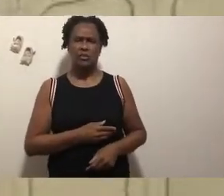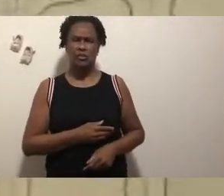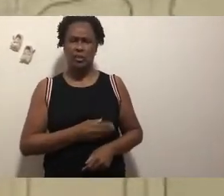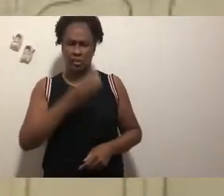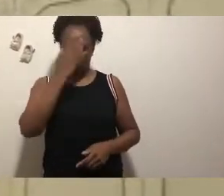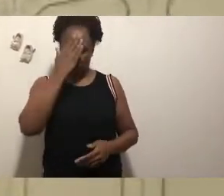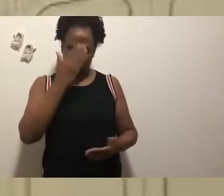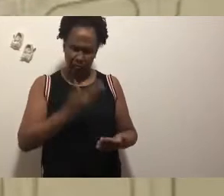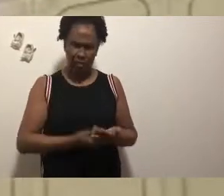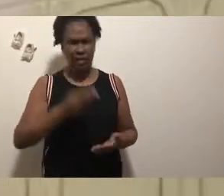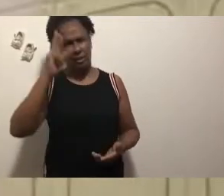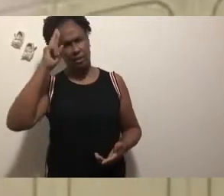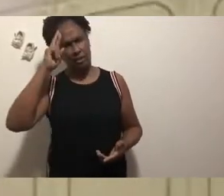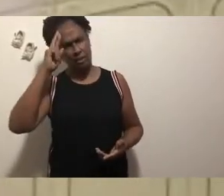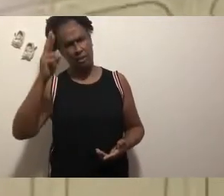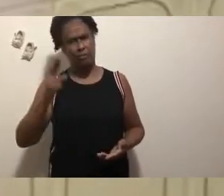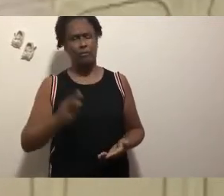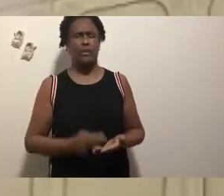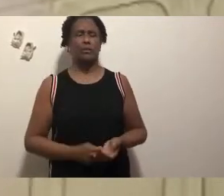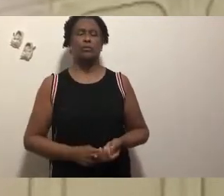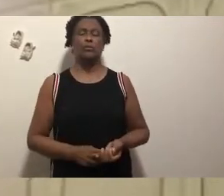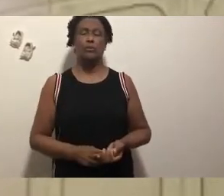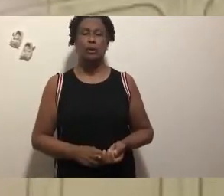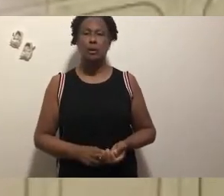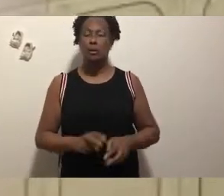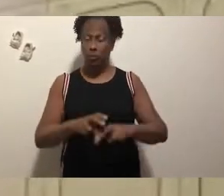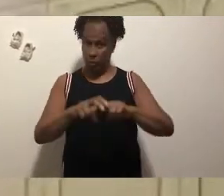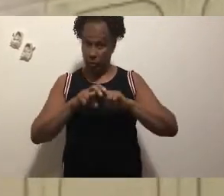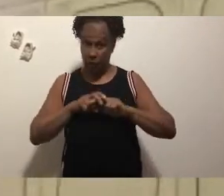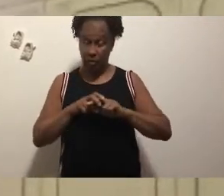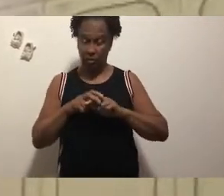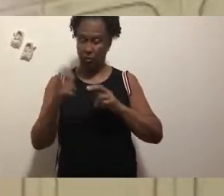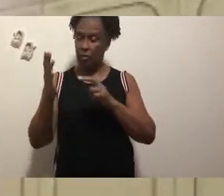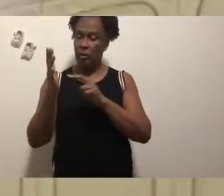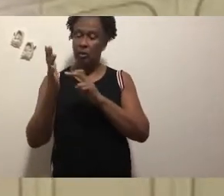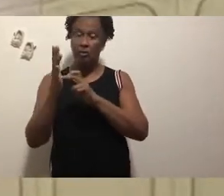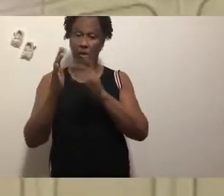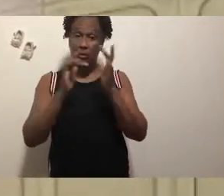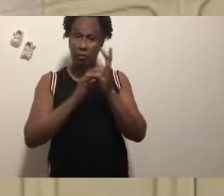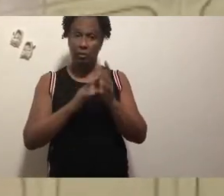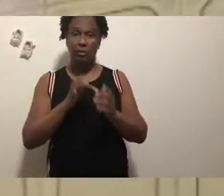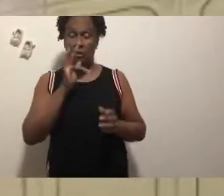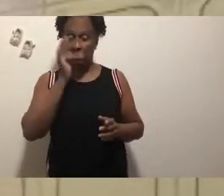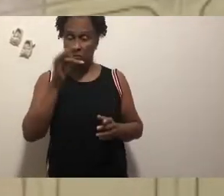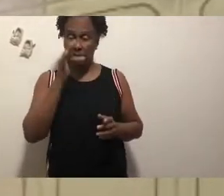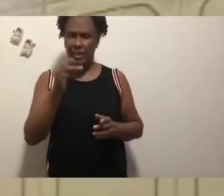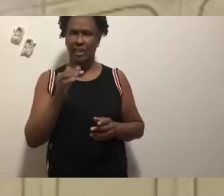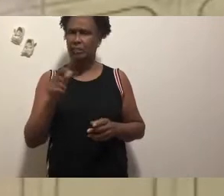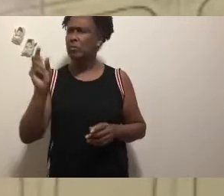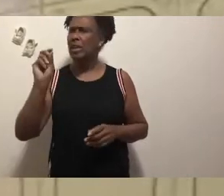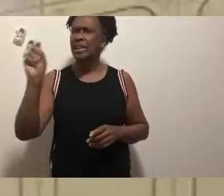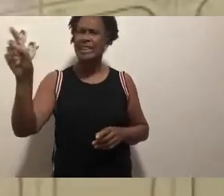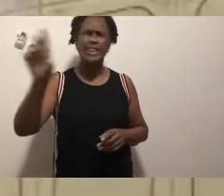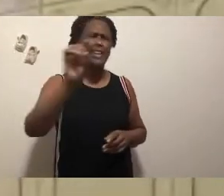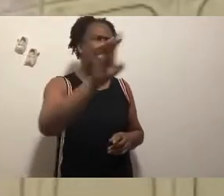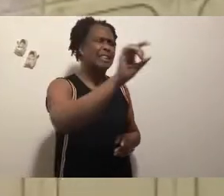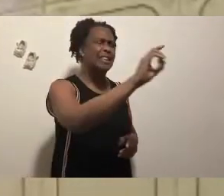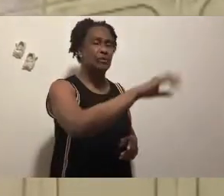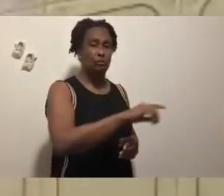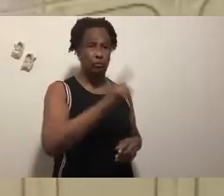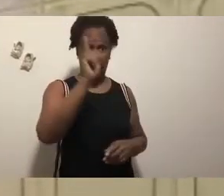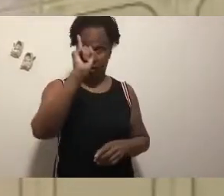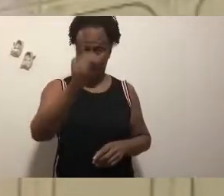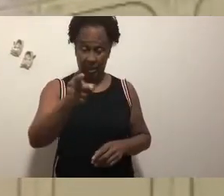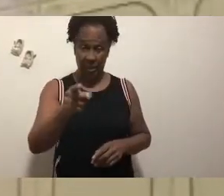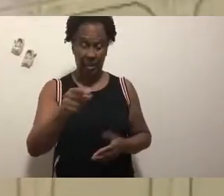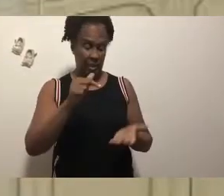respeito. Por isso, Jesus fala para cada um de nós: "Você tem nas mãos